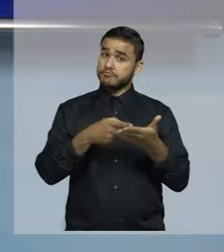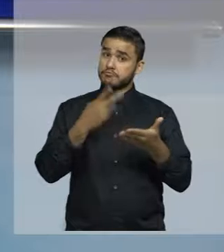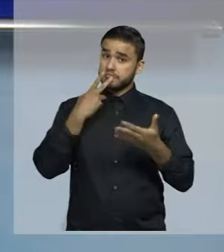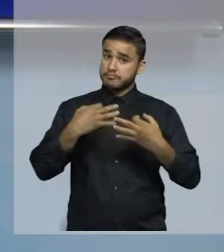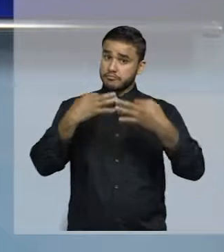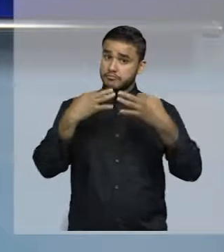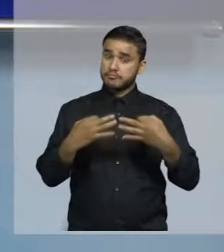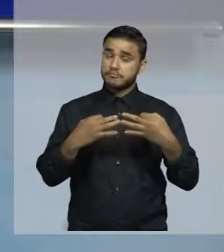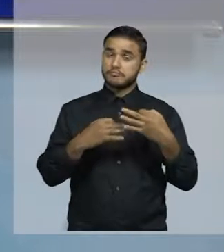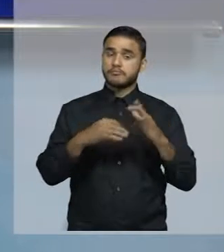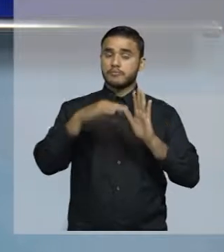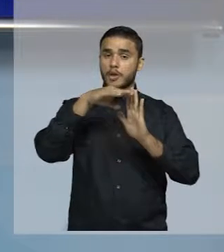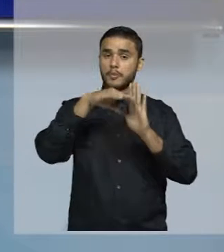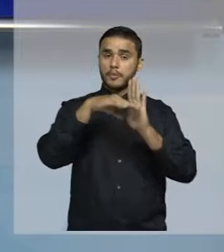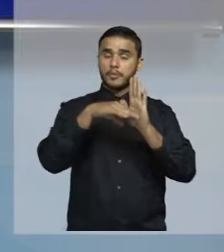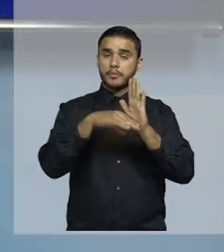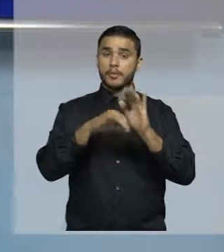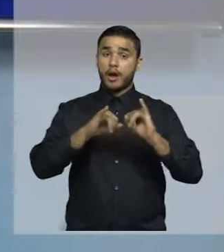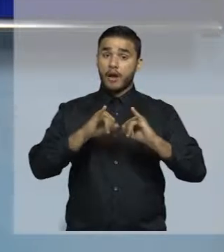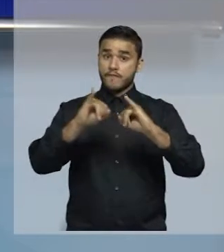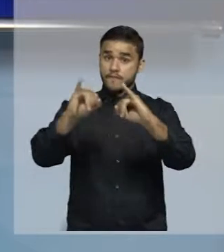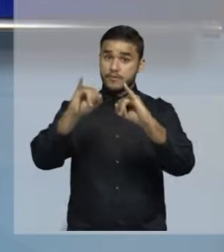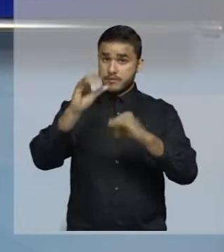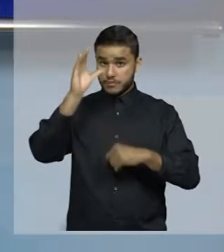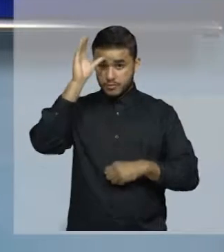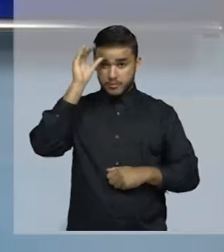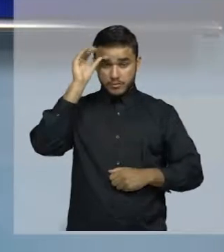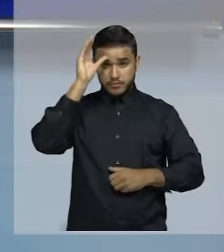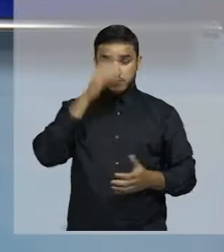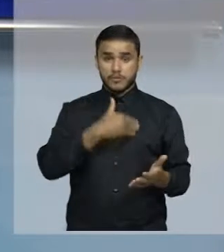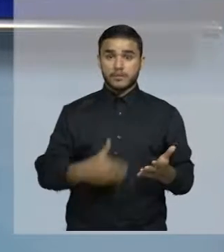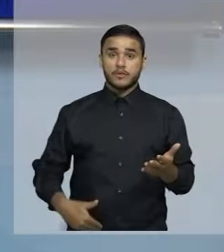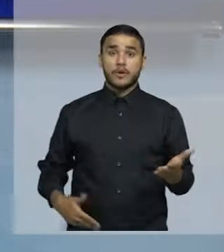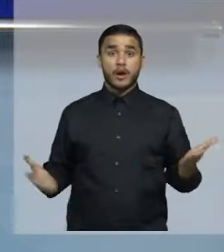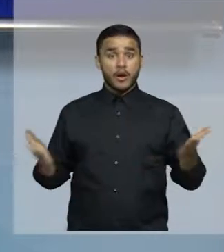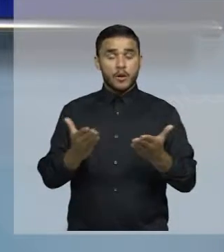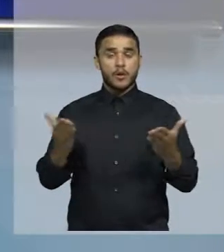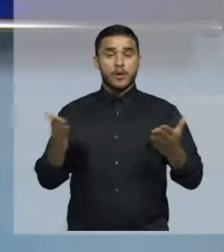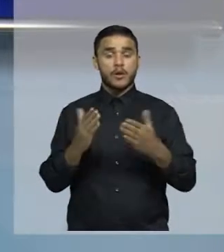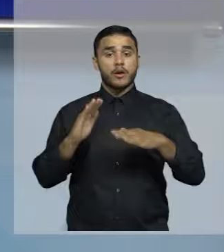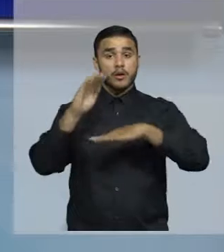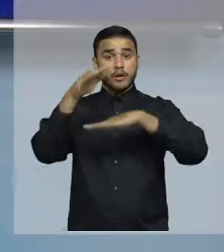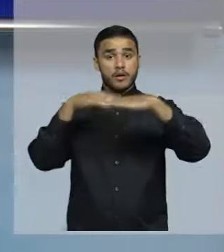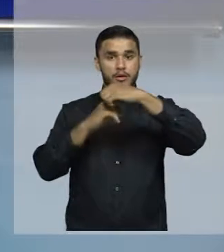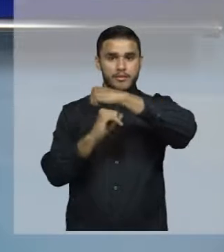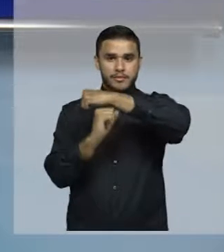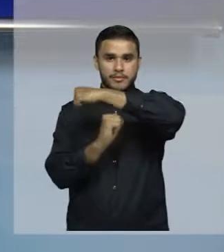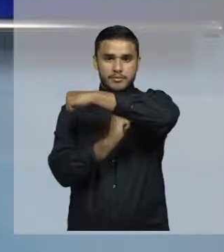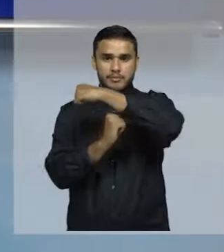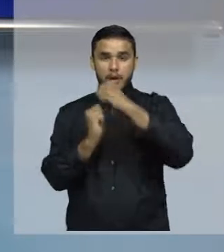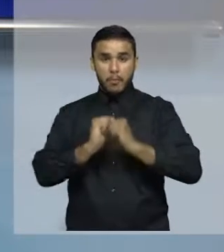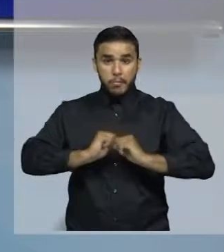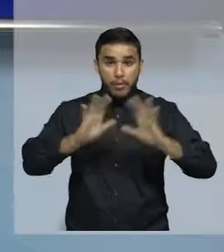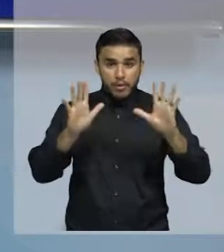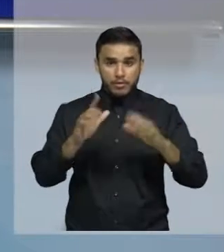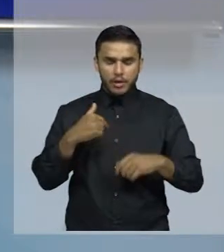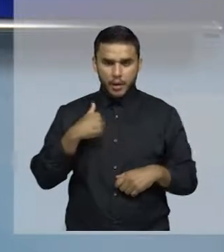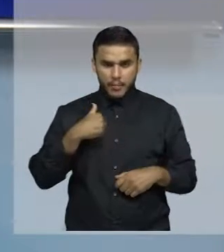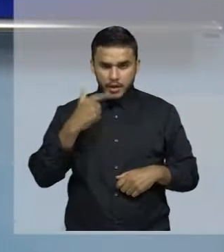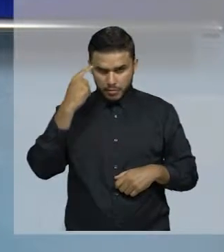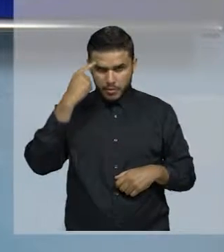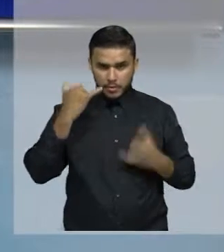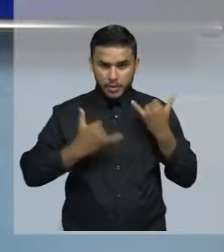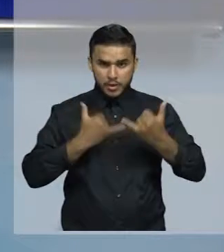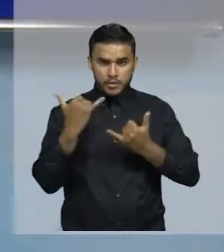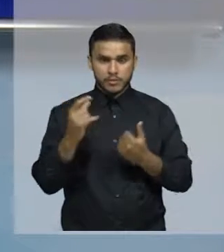deste edital, comunicar ao senhor governador Camilo Santana que este último ataque ao viaduto foi só para mostrar que não estamos aqui de